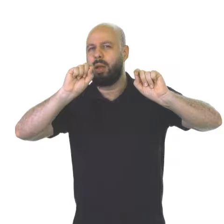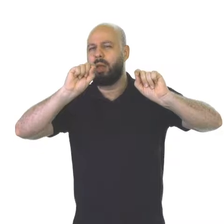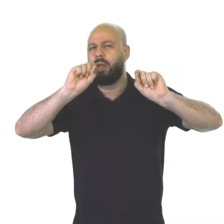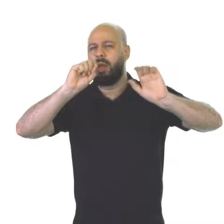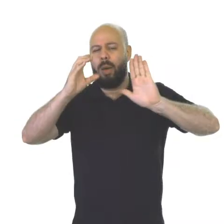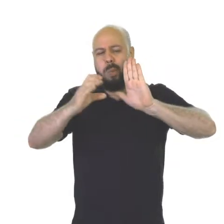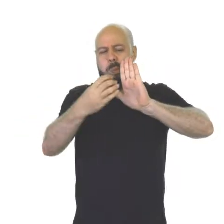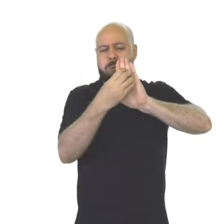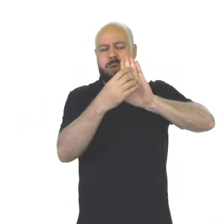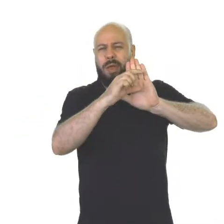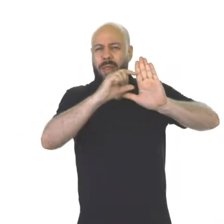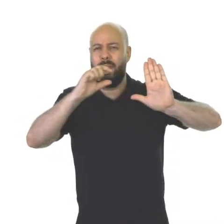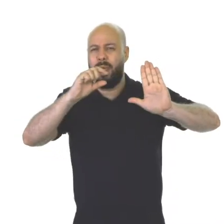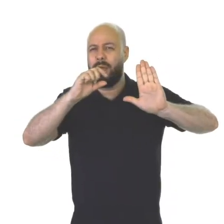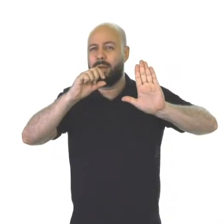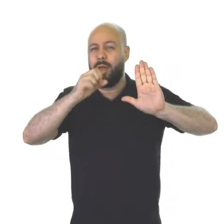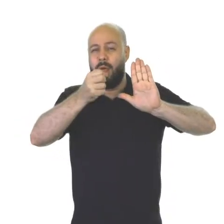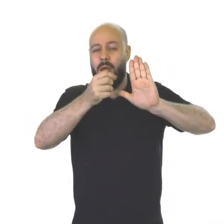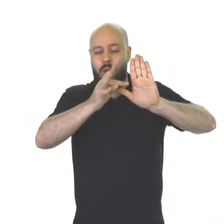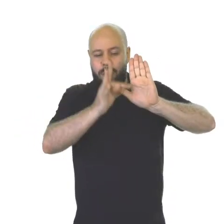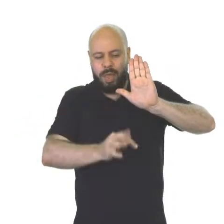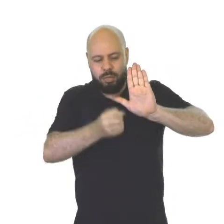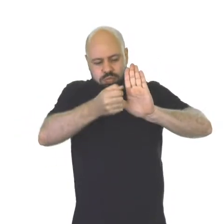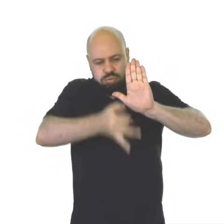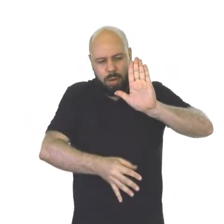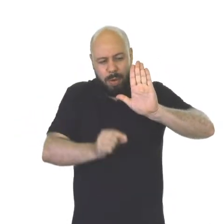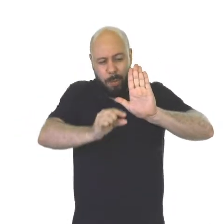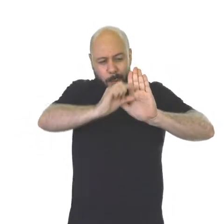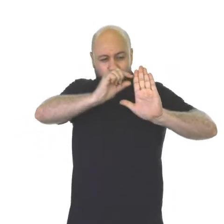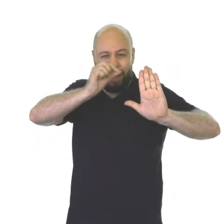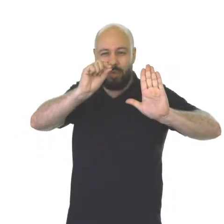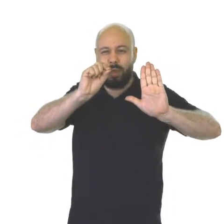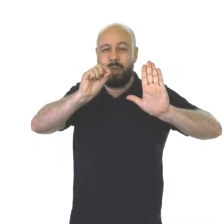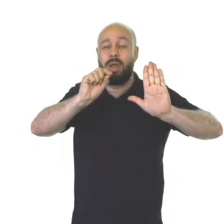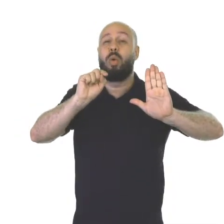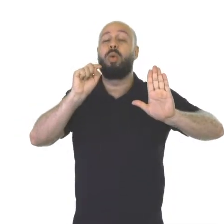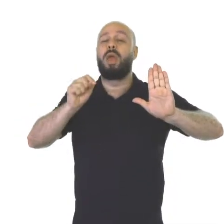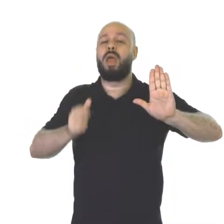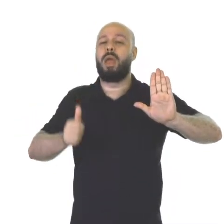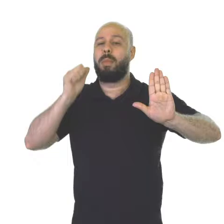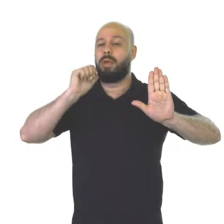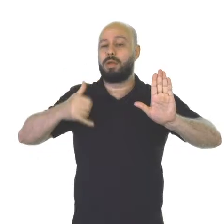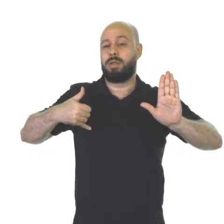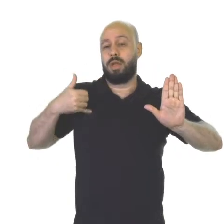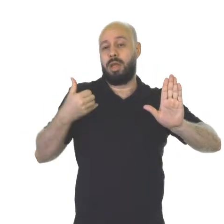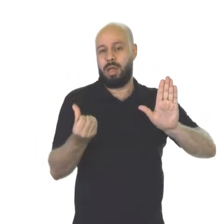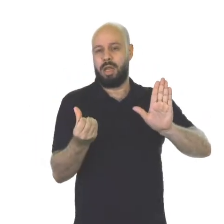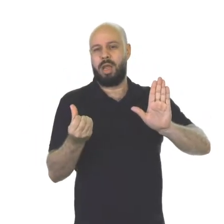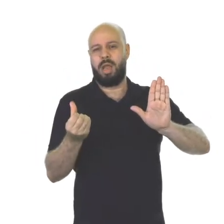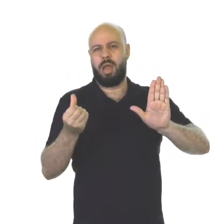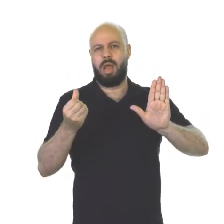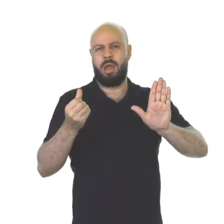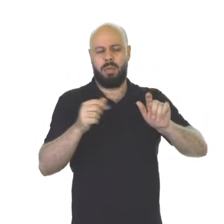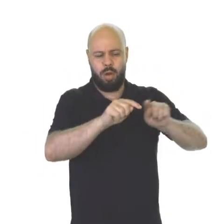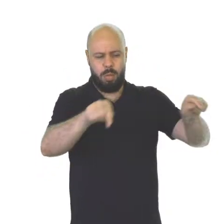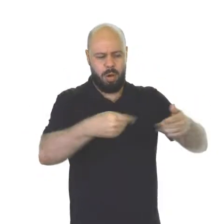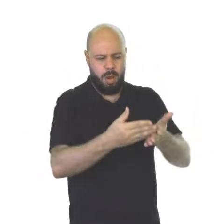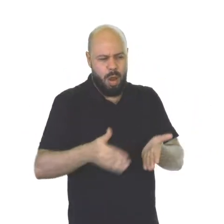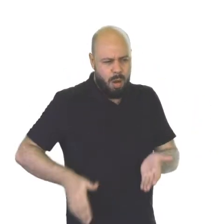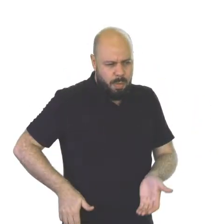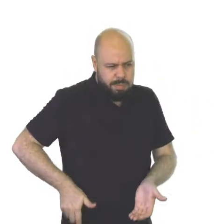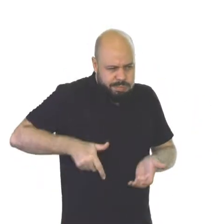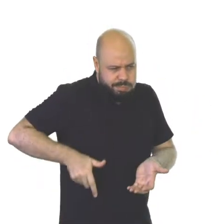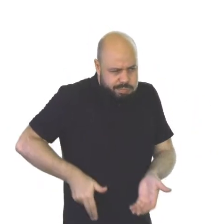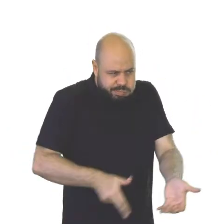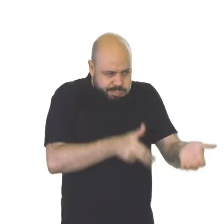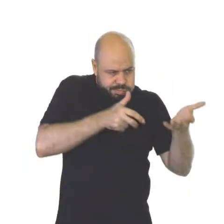né? Vem antes do começo do texto, né? Aquela frase única. Então, girl of 16 holds up class with a shotgun, né? Uma garota